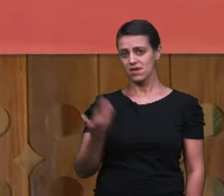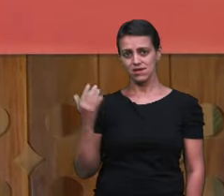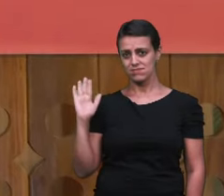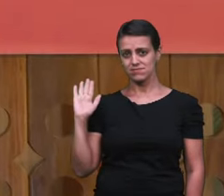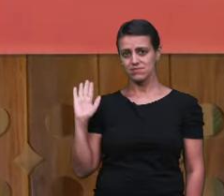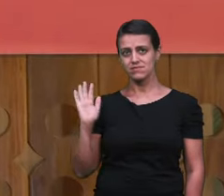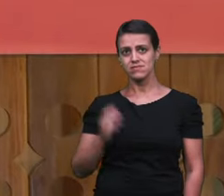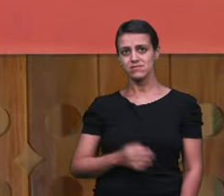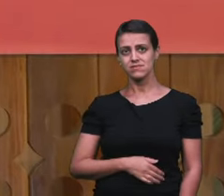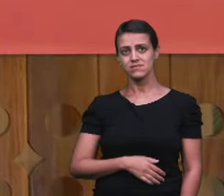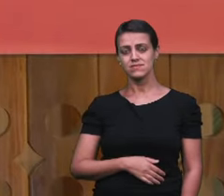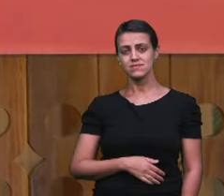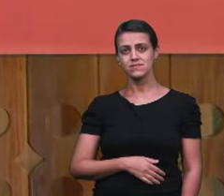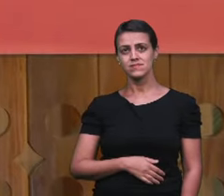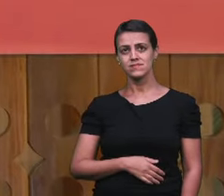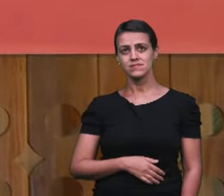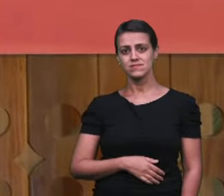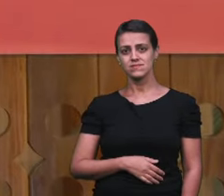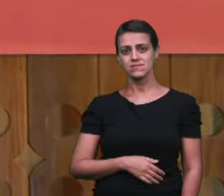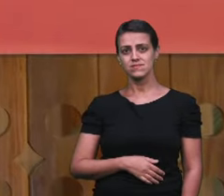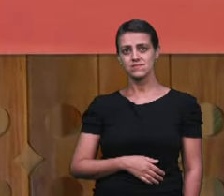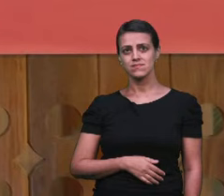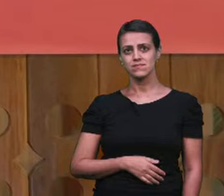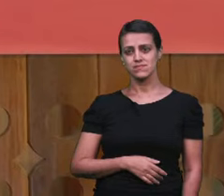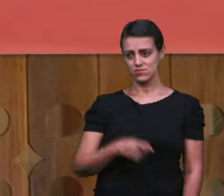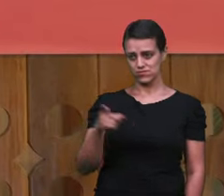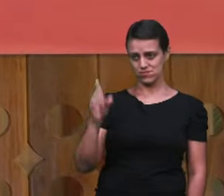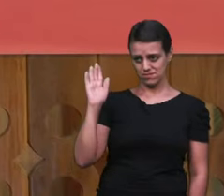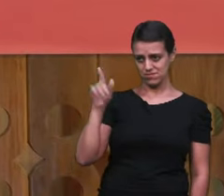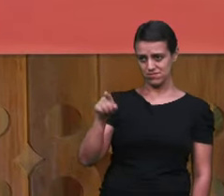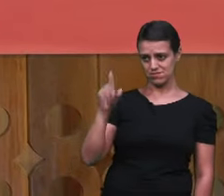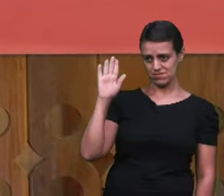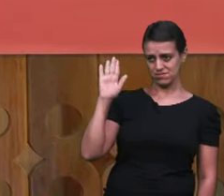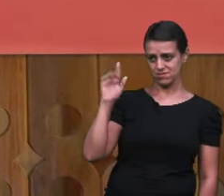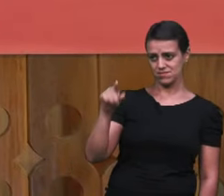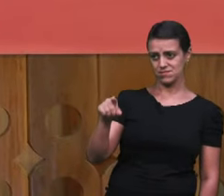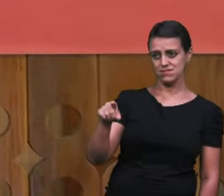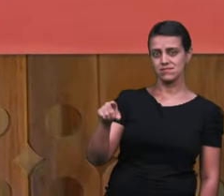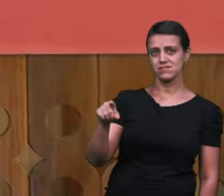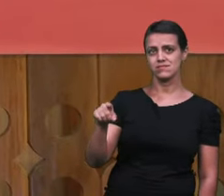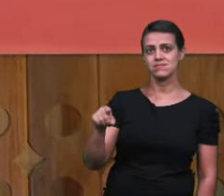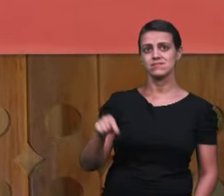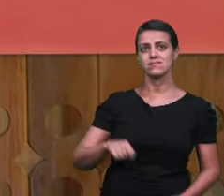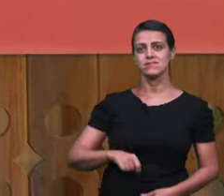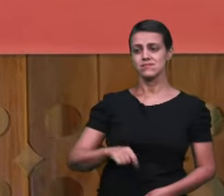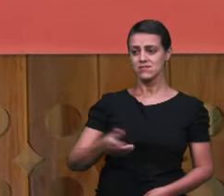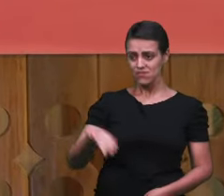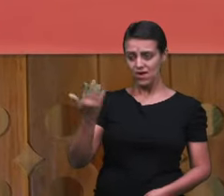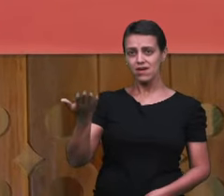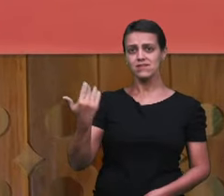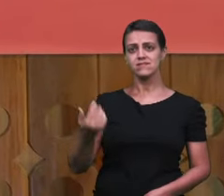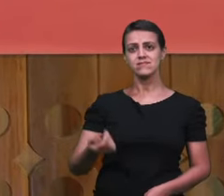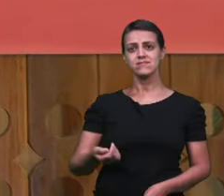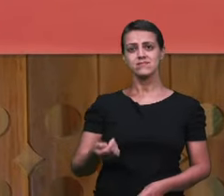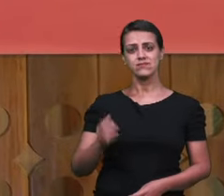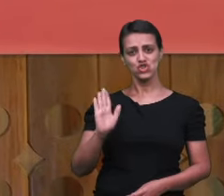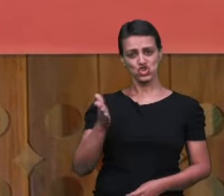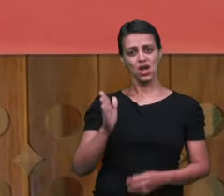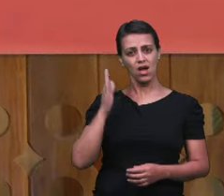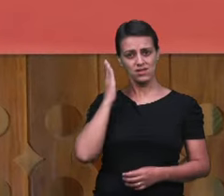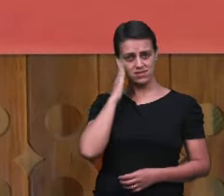Está aqui. Você, seu bobo, levantou ou não? Né? Então, vamos lá. Levante a mão, quem já sabia disso.